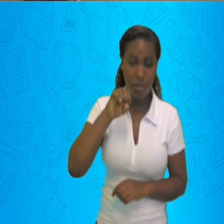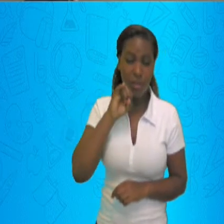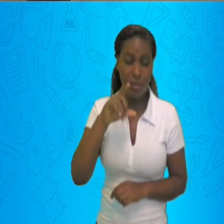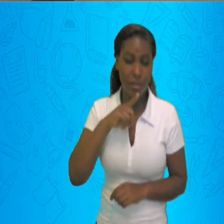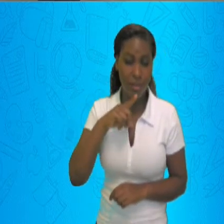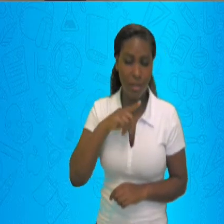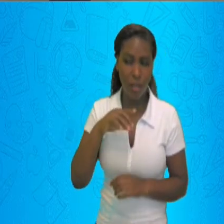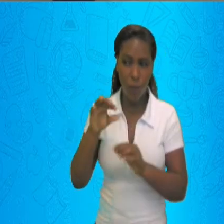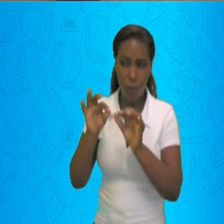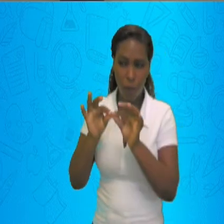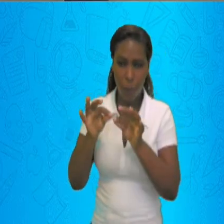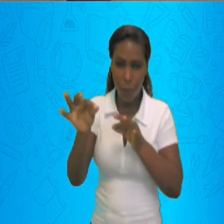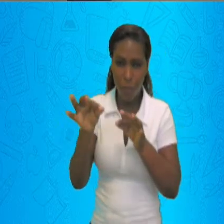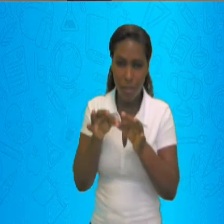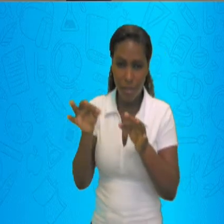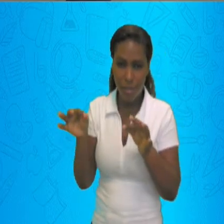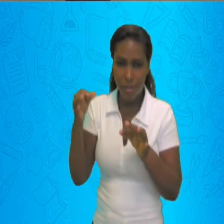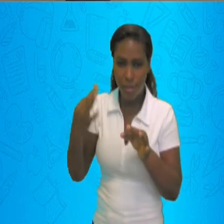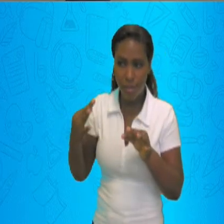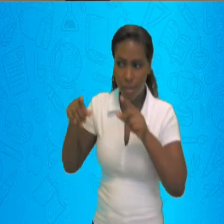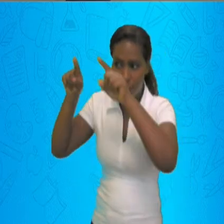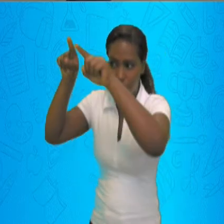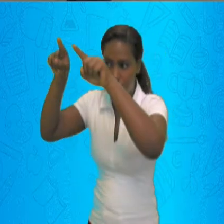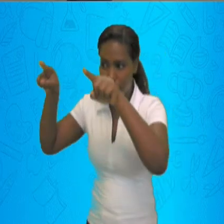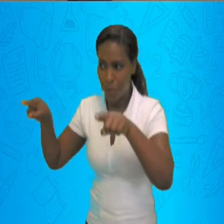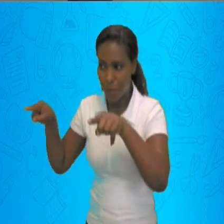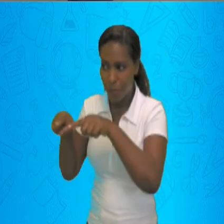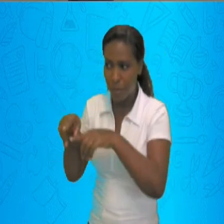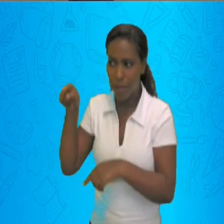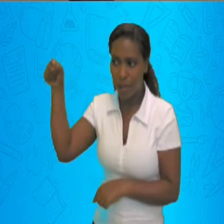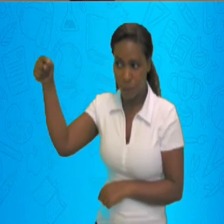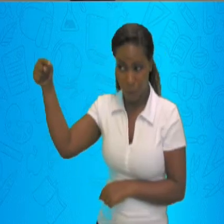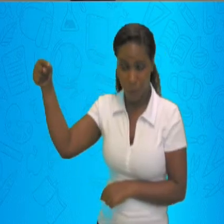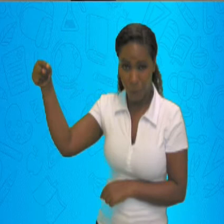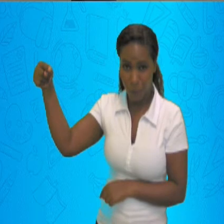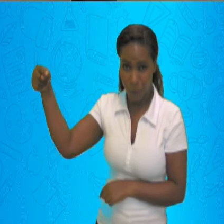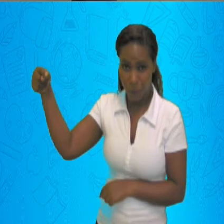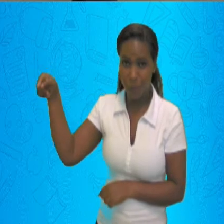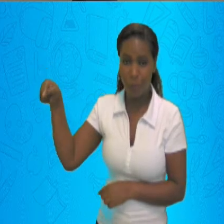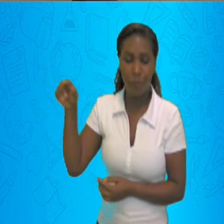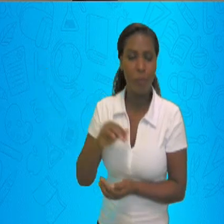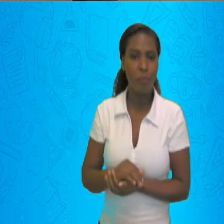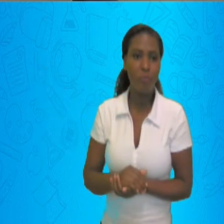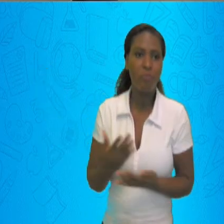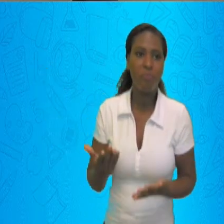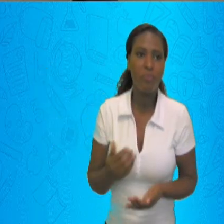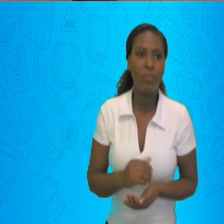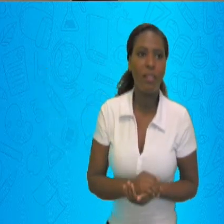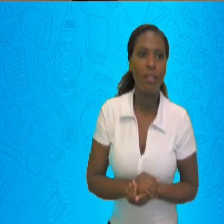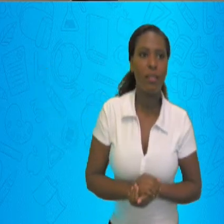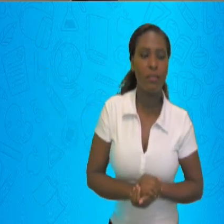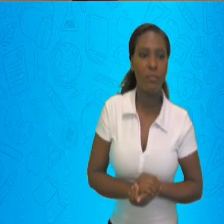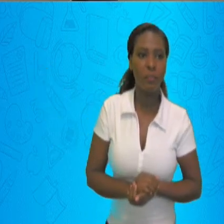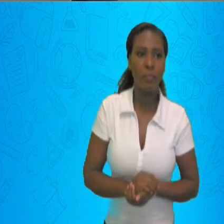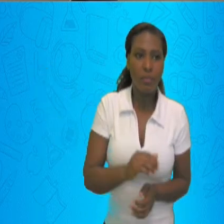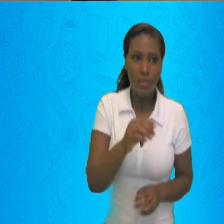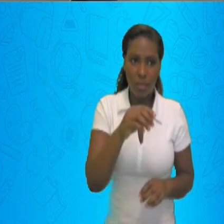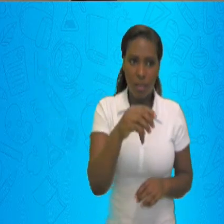lado. 8. Ele vai ser menor do que 6 mais 9?